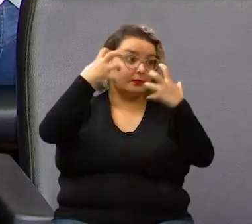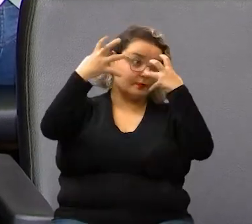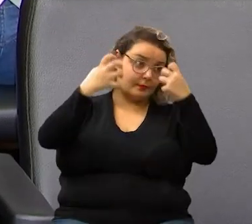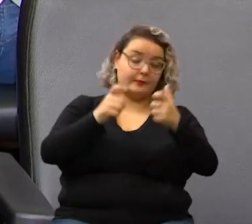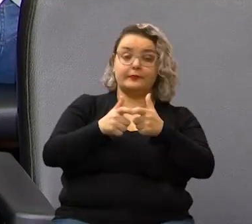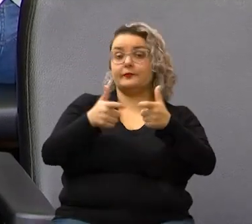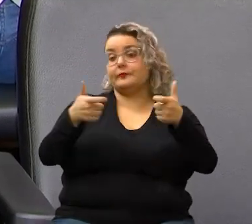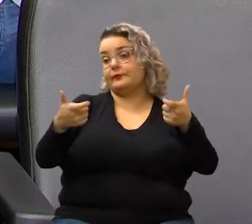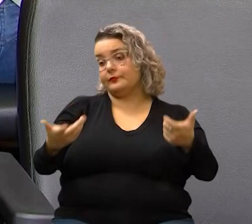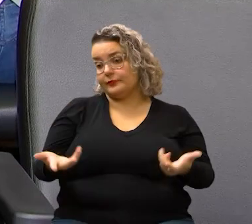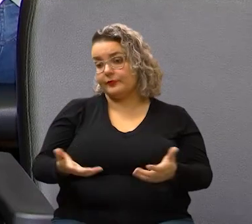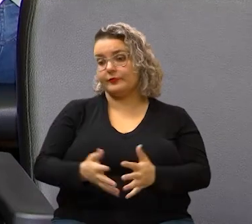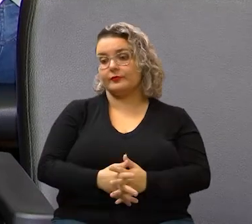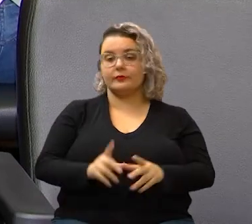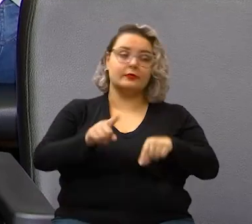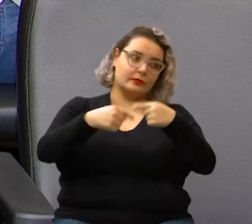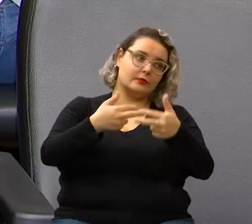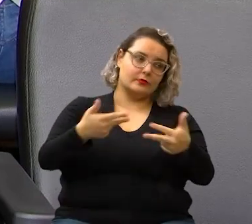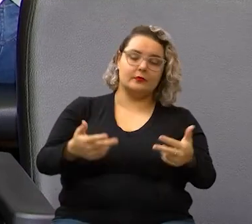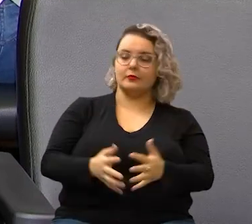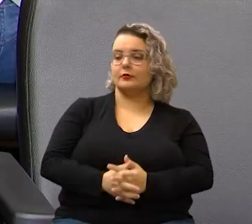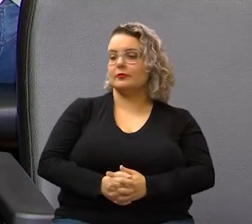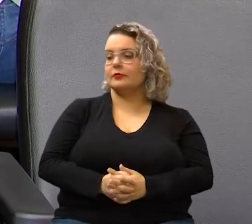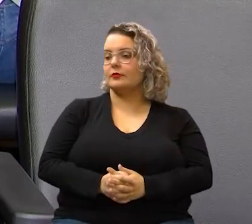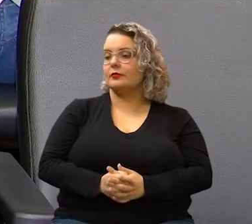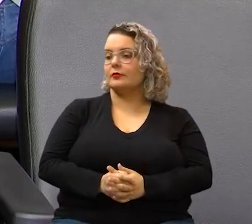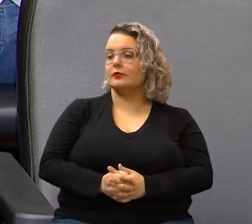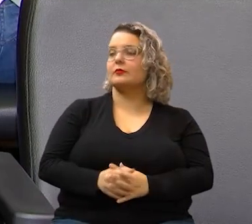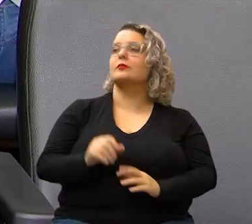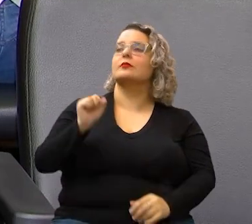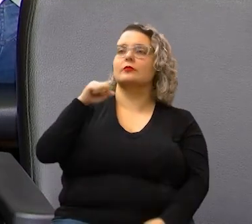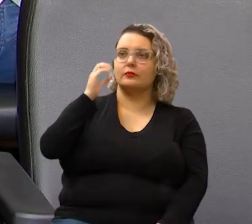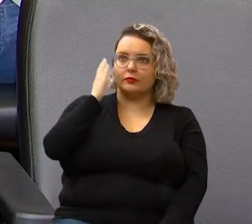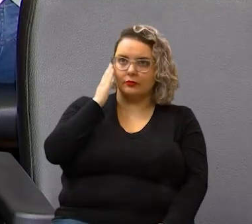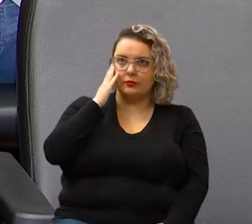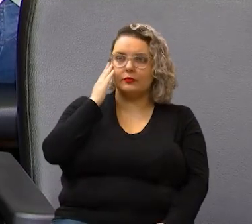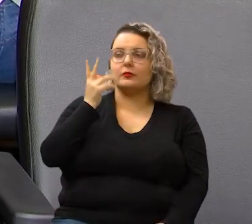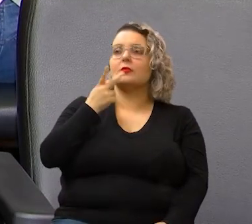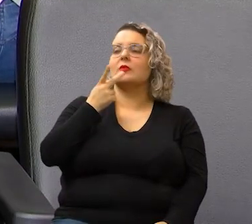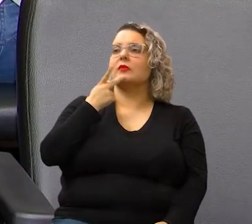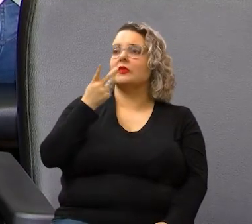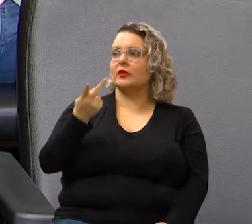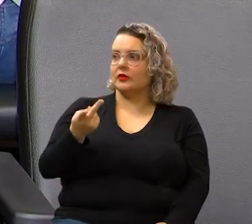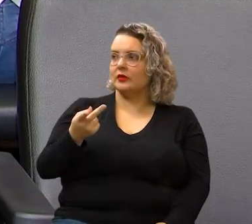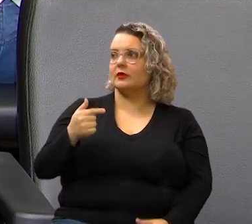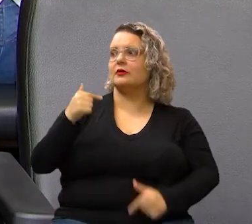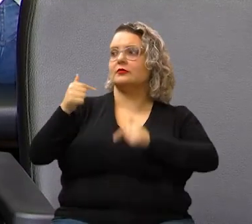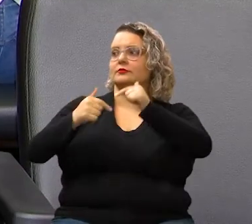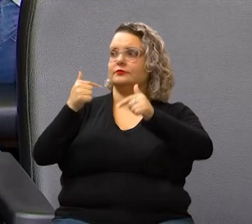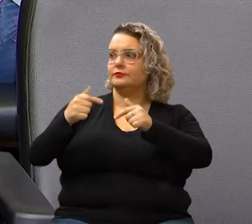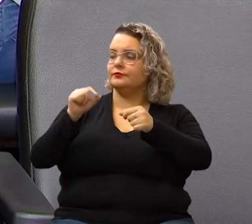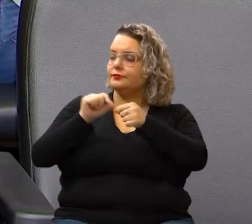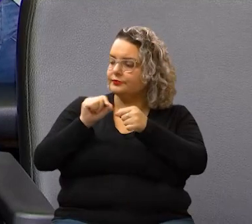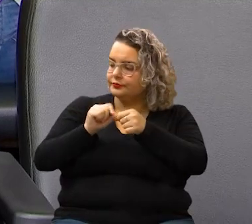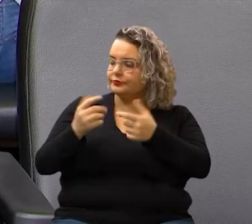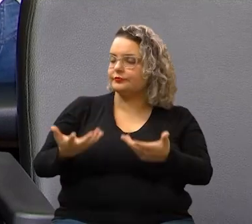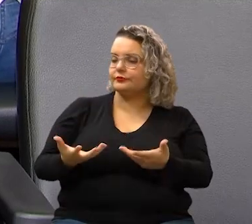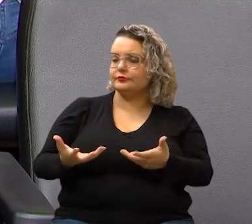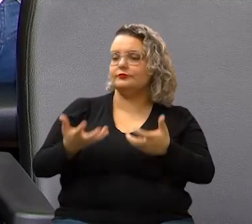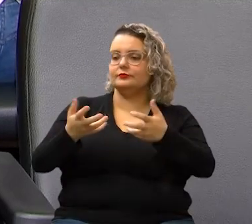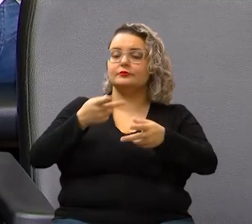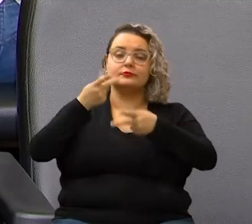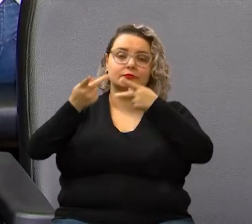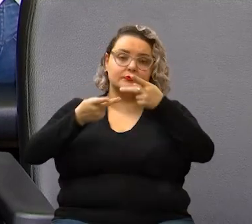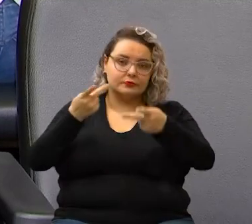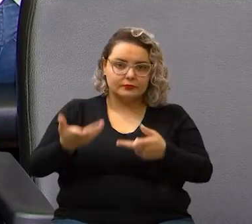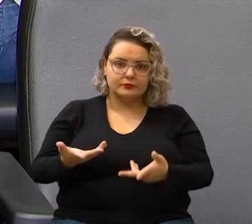um estresse muito grande. Uhum. Vereador, falando ainda sobre o trabalho que você realiza, eu